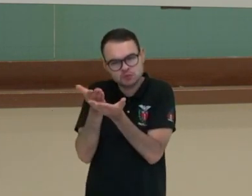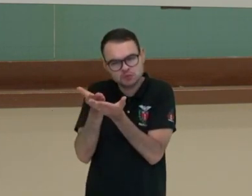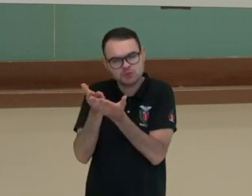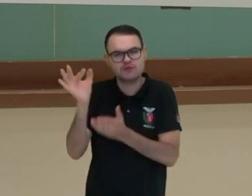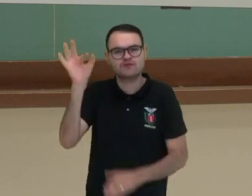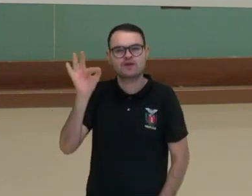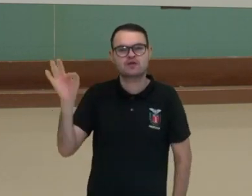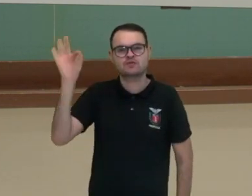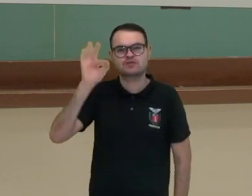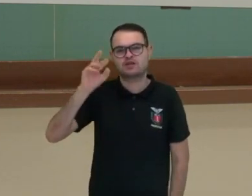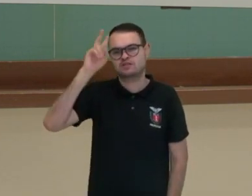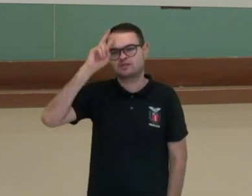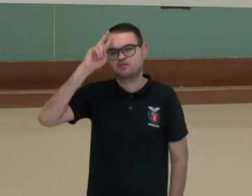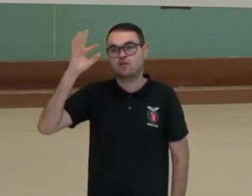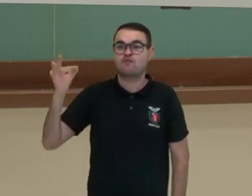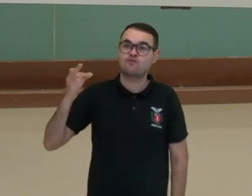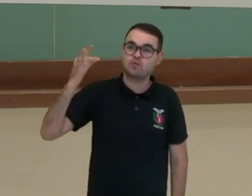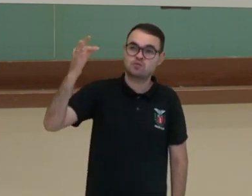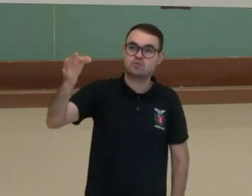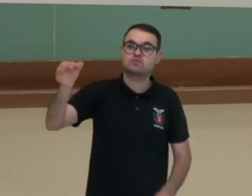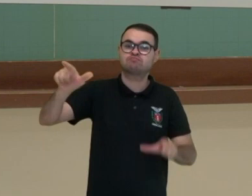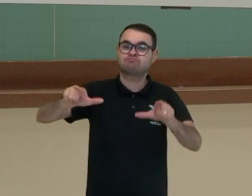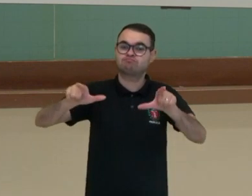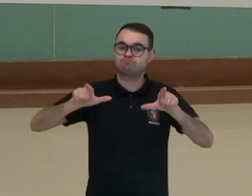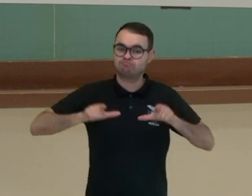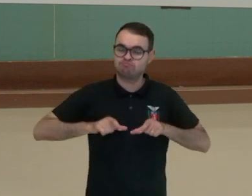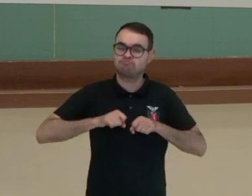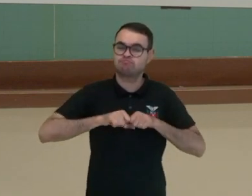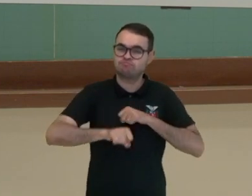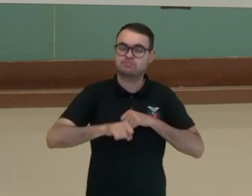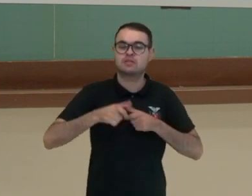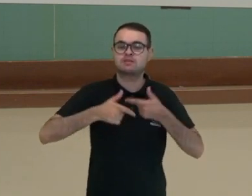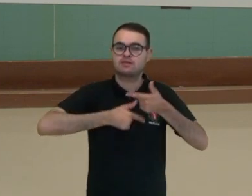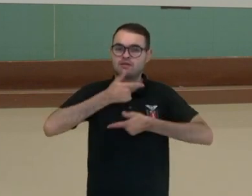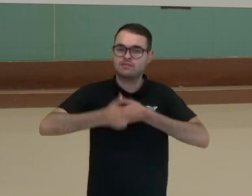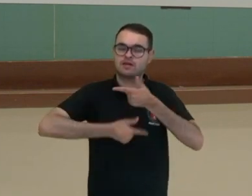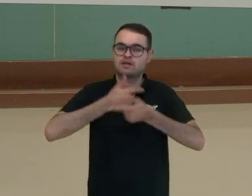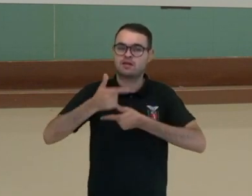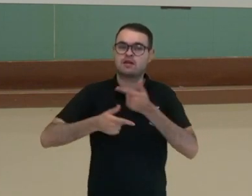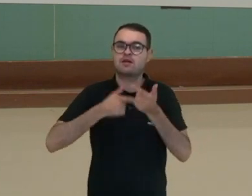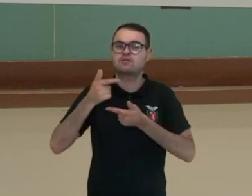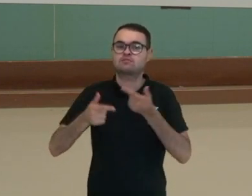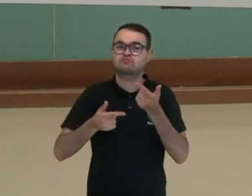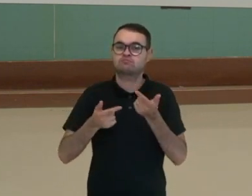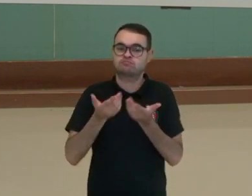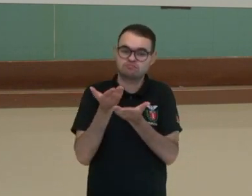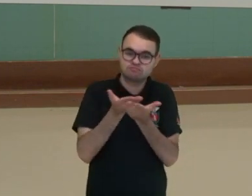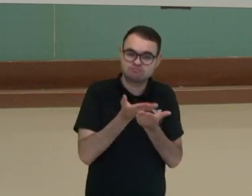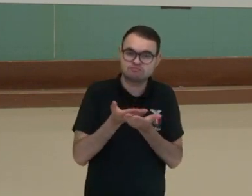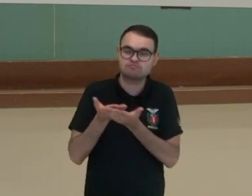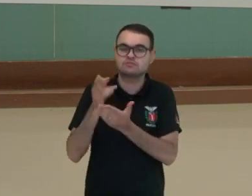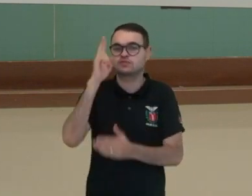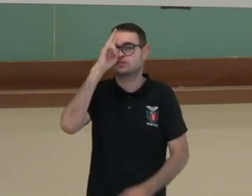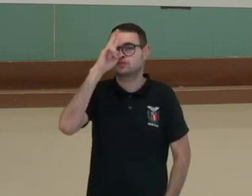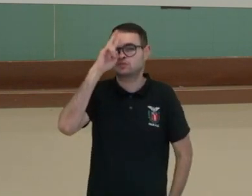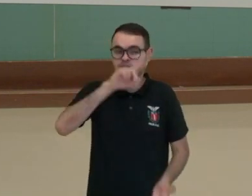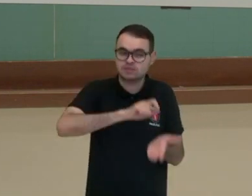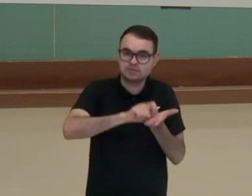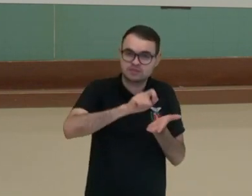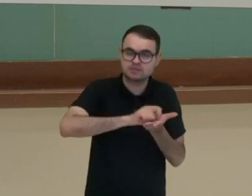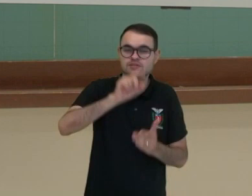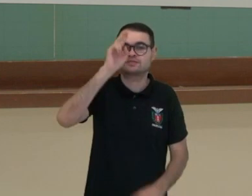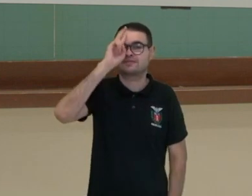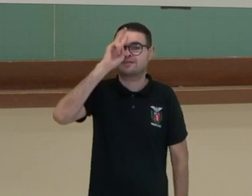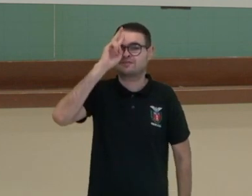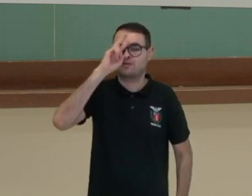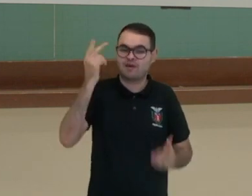um historiador, vai aprender a lidar, né, a trabalhar com as fontes históricas, com a escrita da história, né,